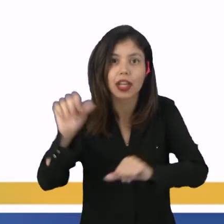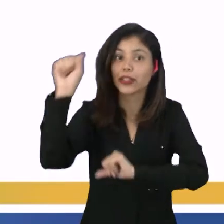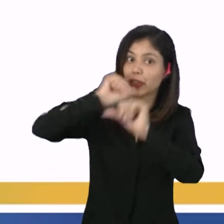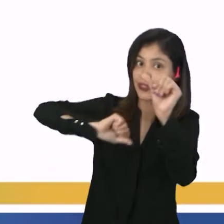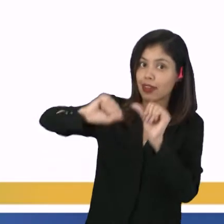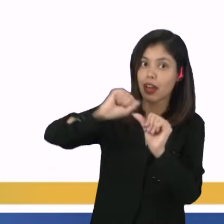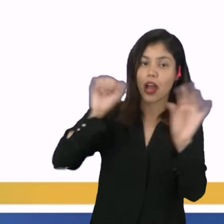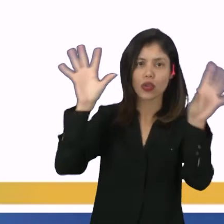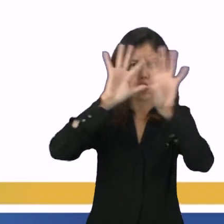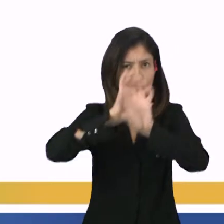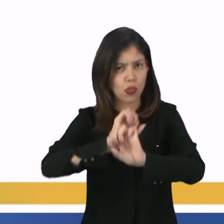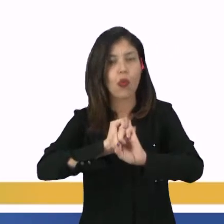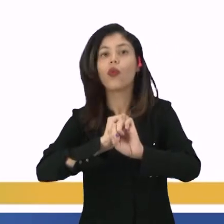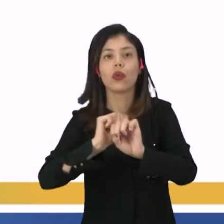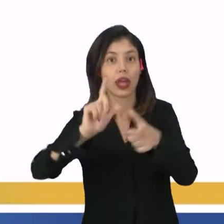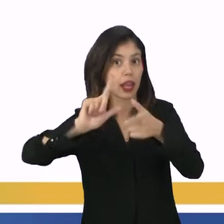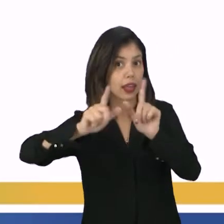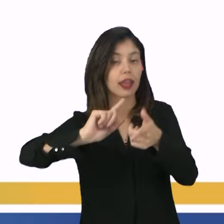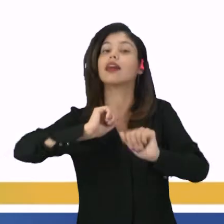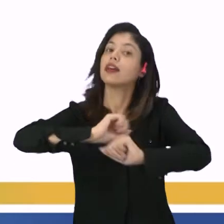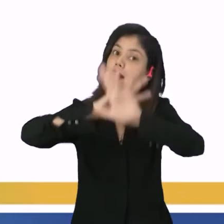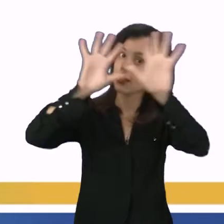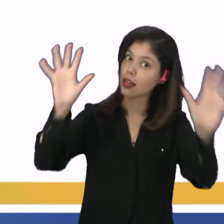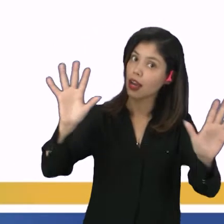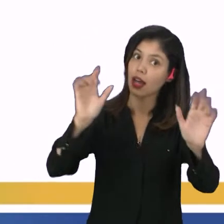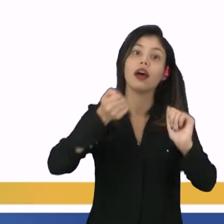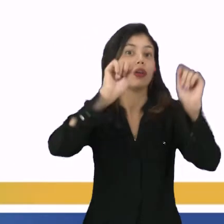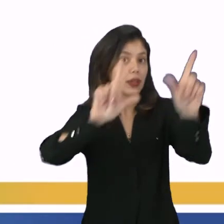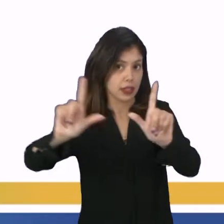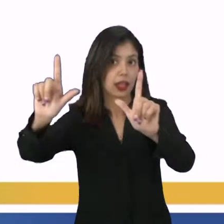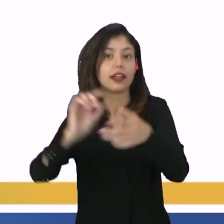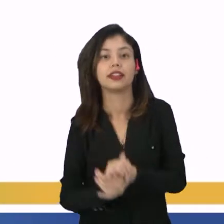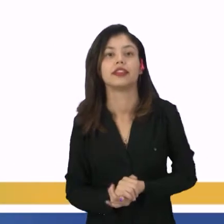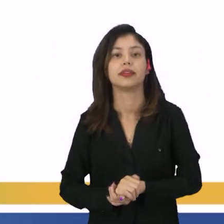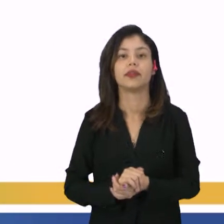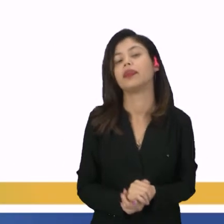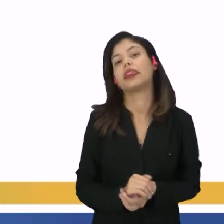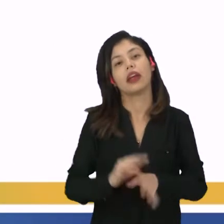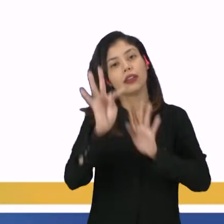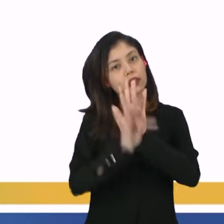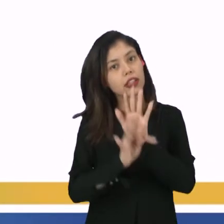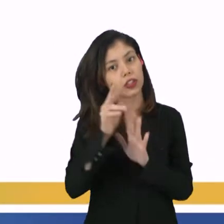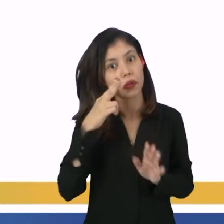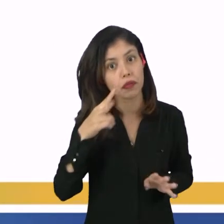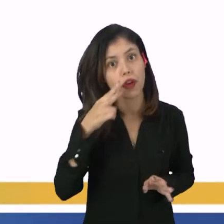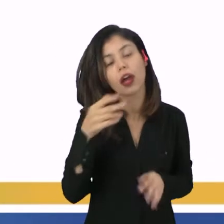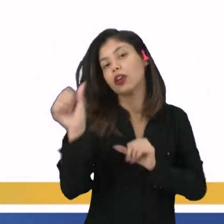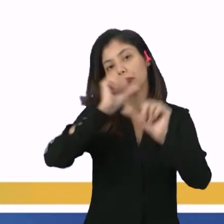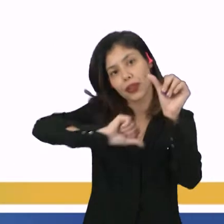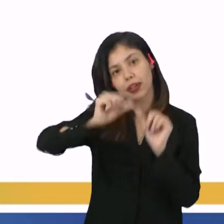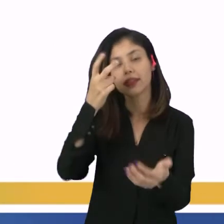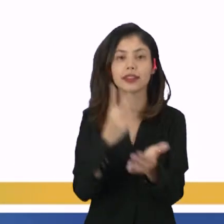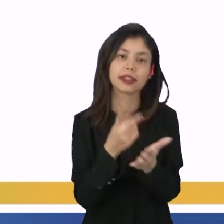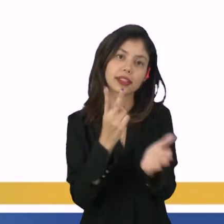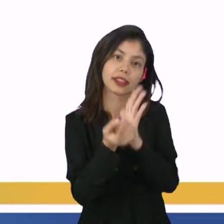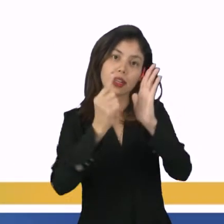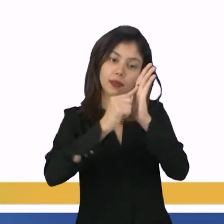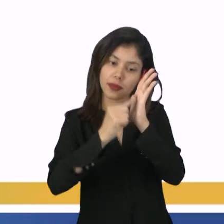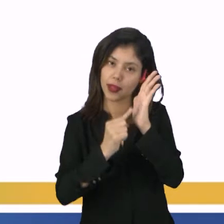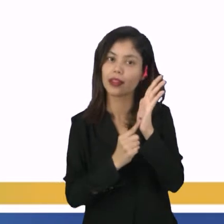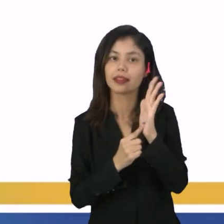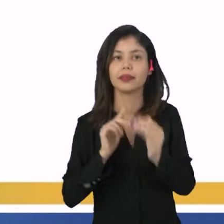slide pareçam da mesma família. A apresentação ganha textura e o público entende que estamos mudando de tópico,